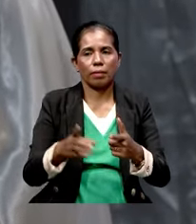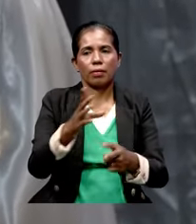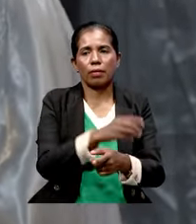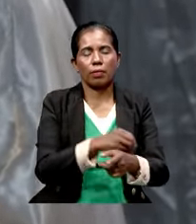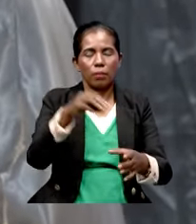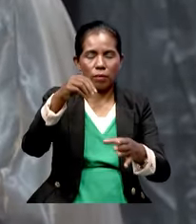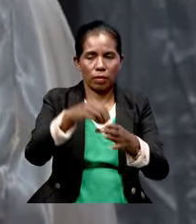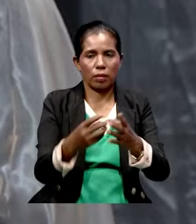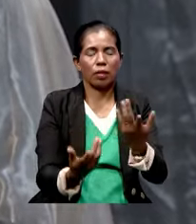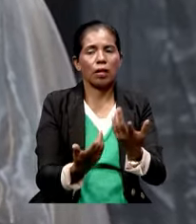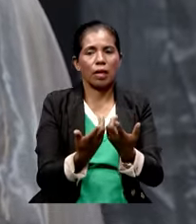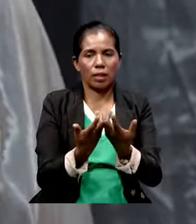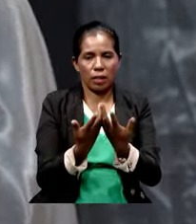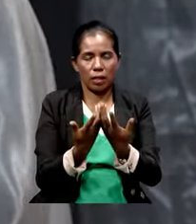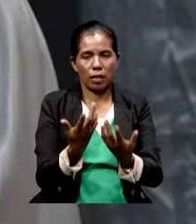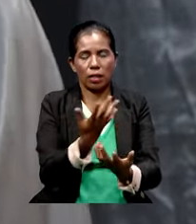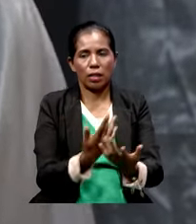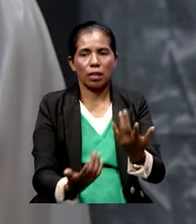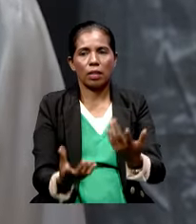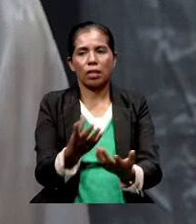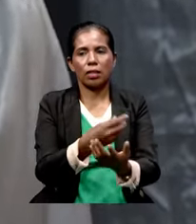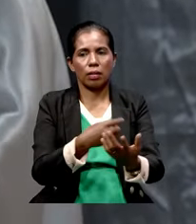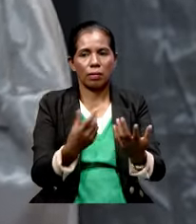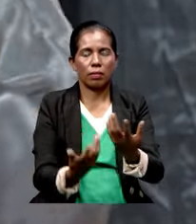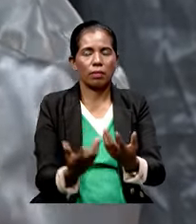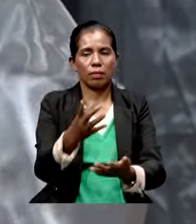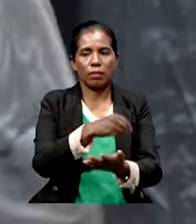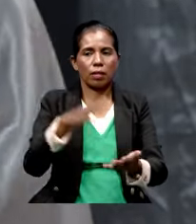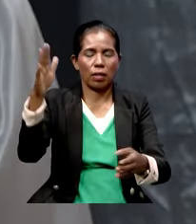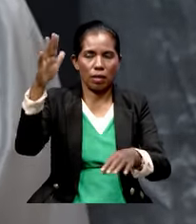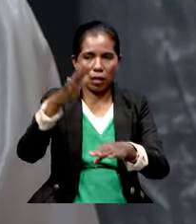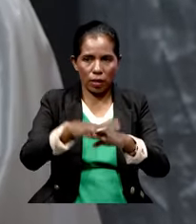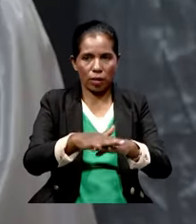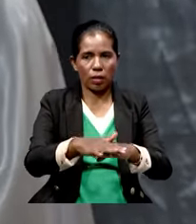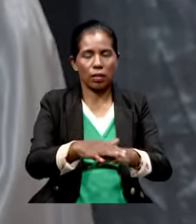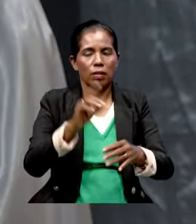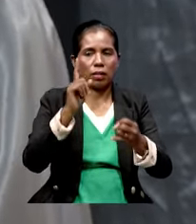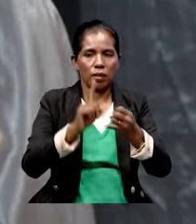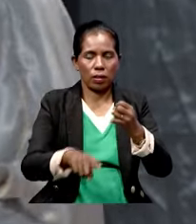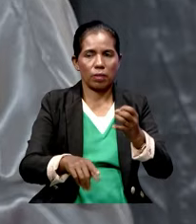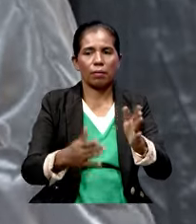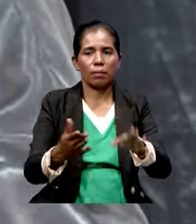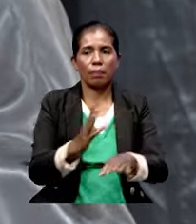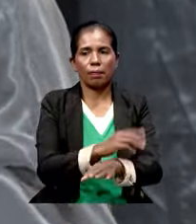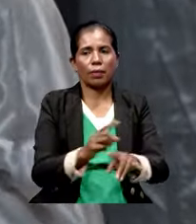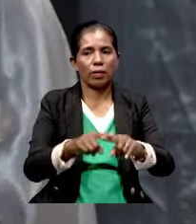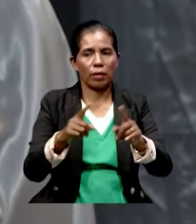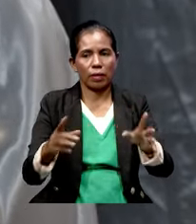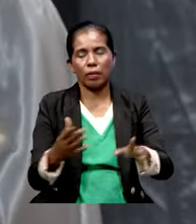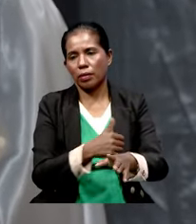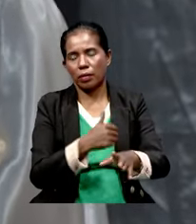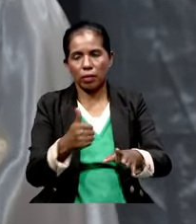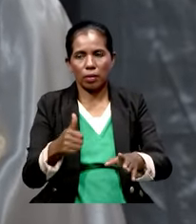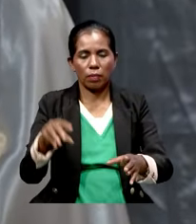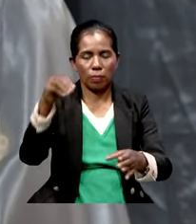tarak larang, hai tarak mus nia moris, hai tarak mus moris mai, hania hania ikus mai mate. Bebe fini balu bebe